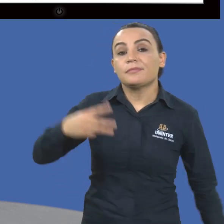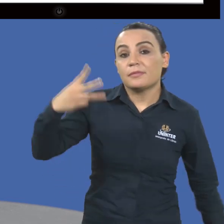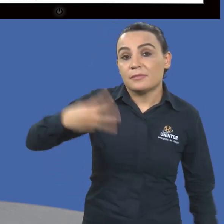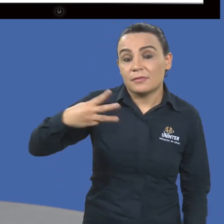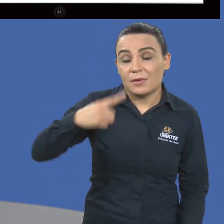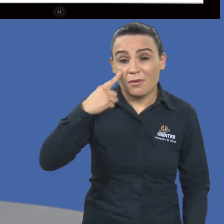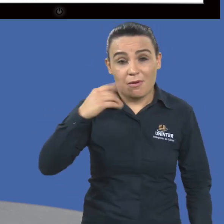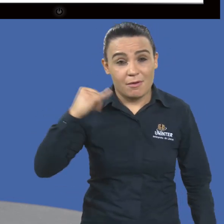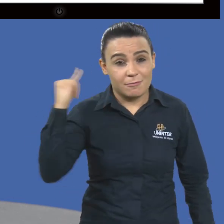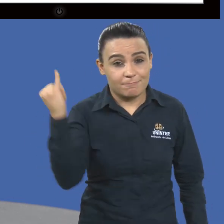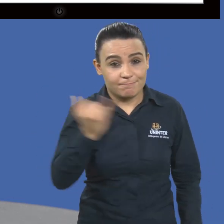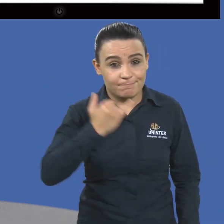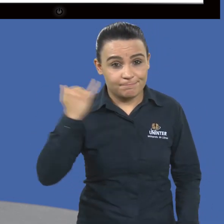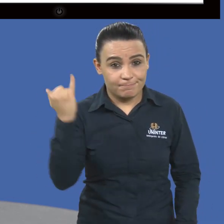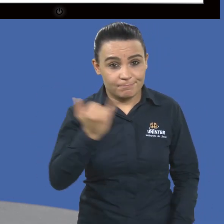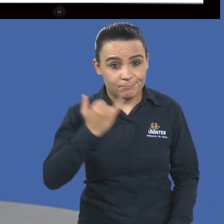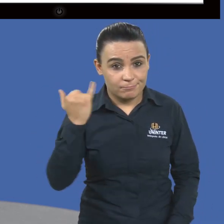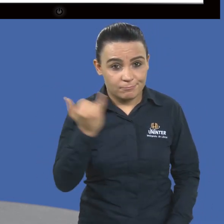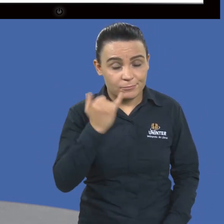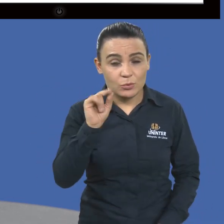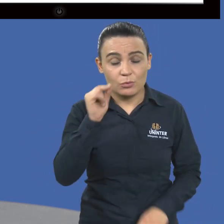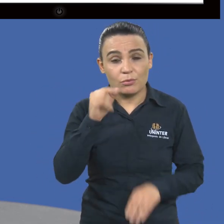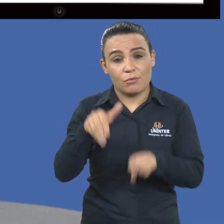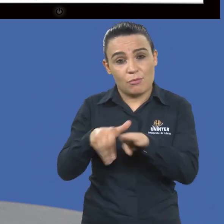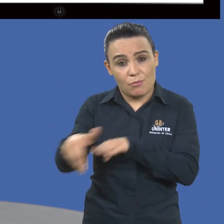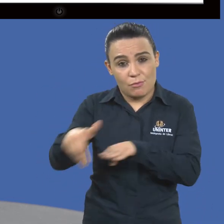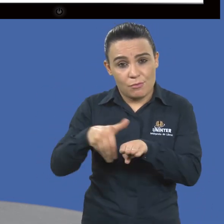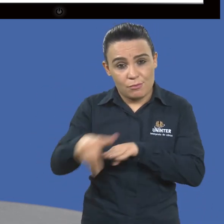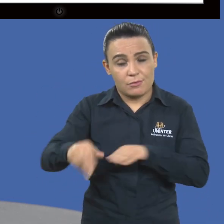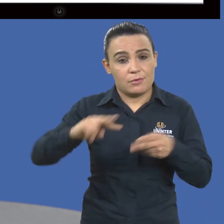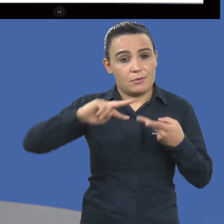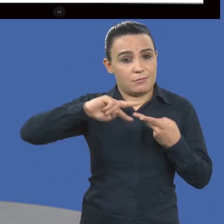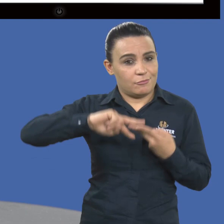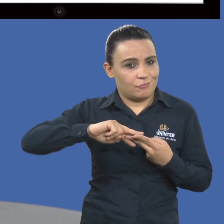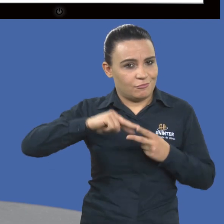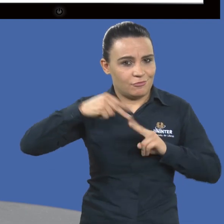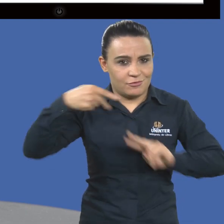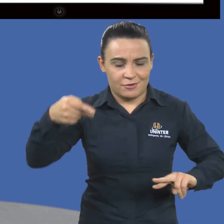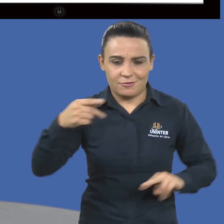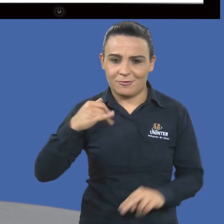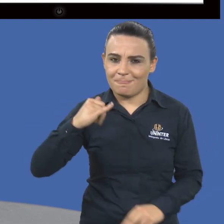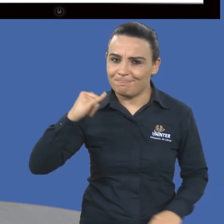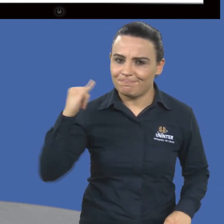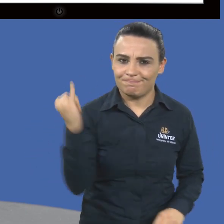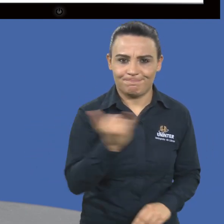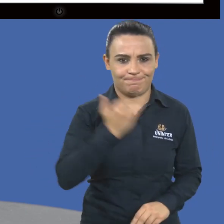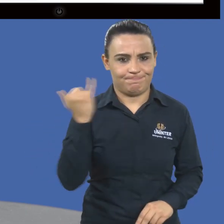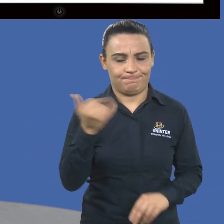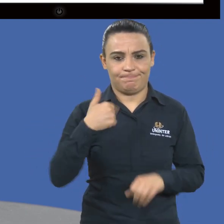E em terceiro lugar, a importância disso é o aconselhamento